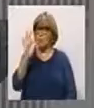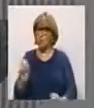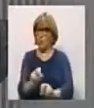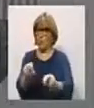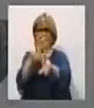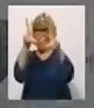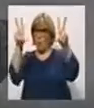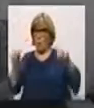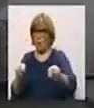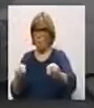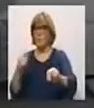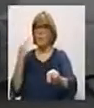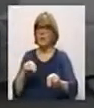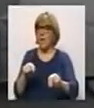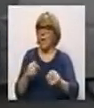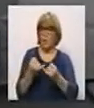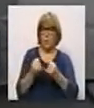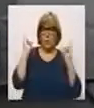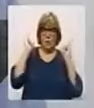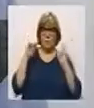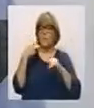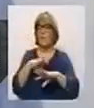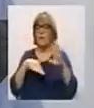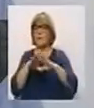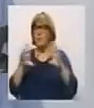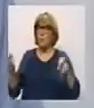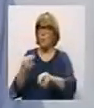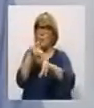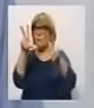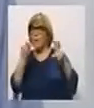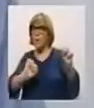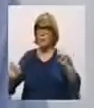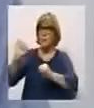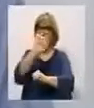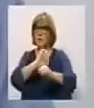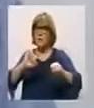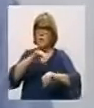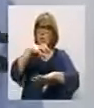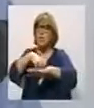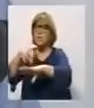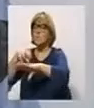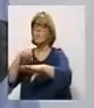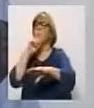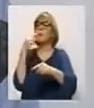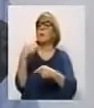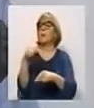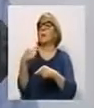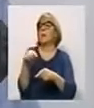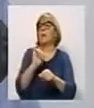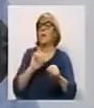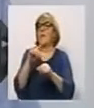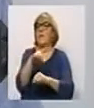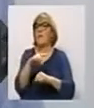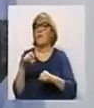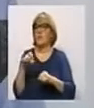eficaz. É um robô autónomo que procede à desinfecção de espaços que possam estar contaminados com o